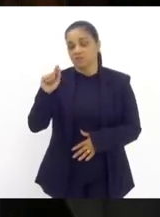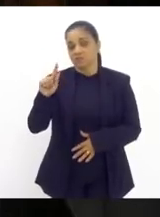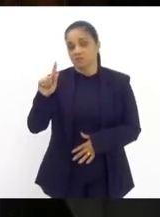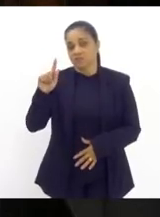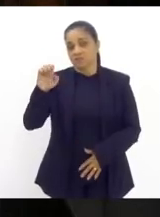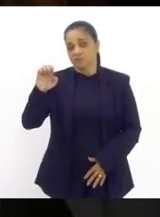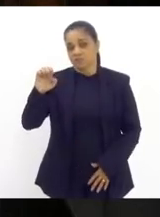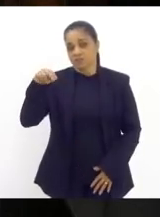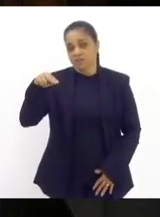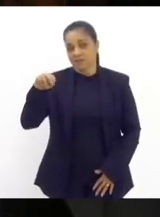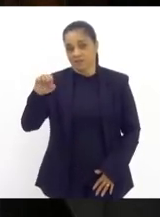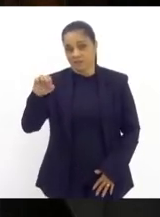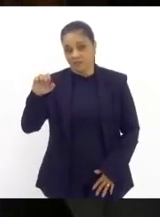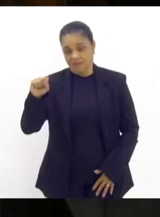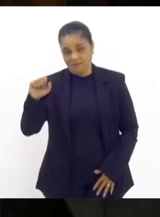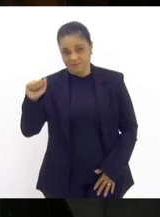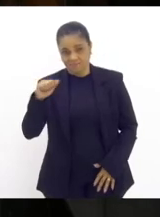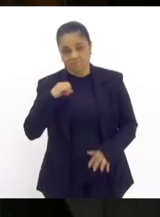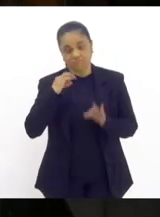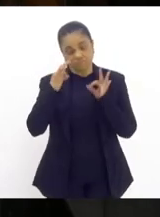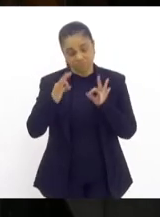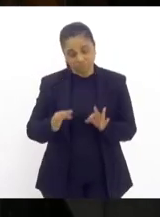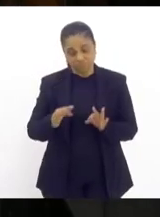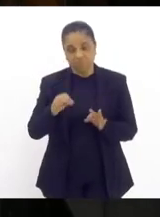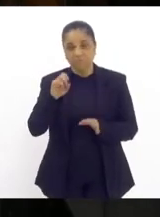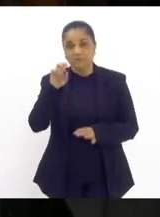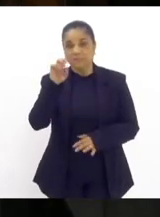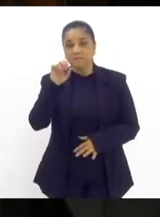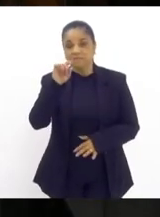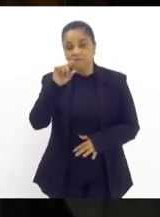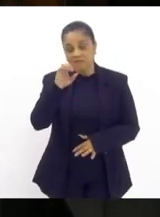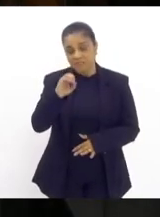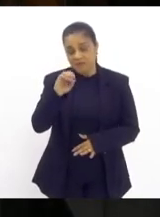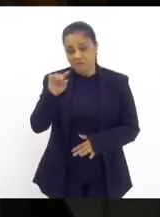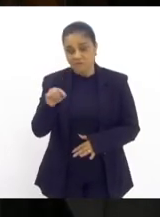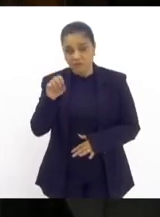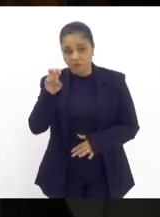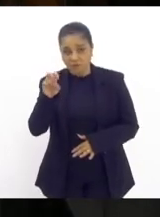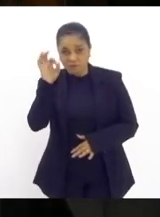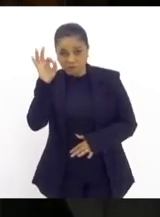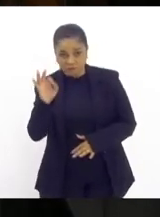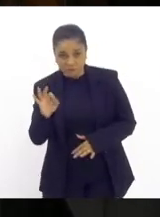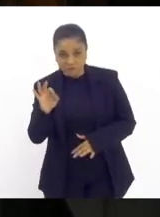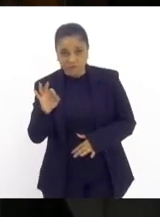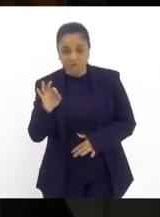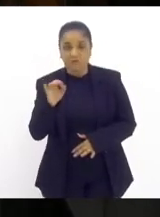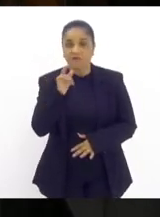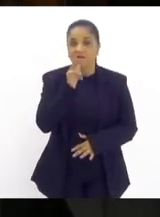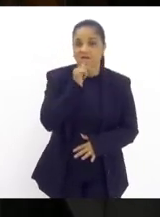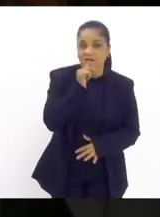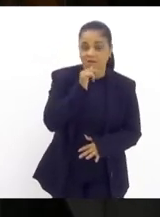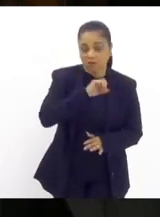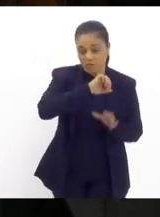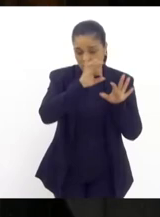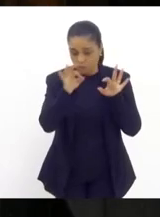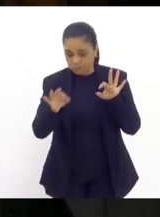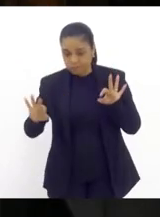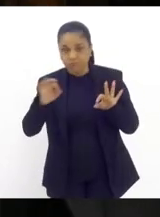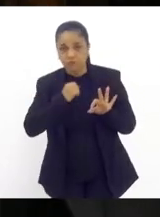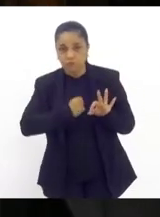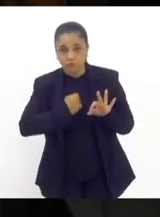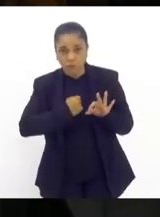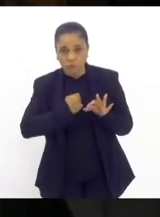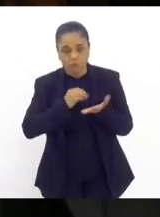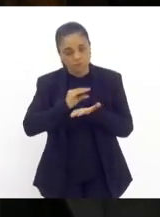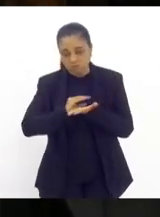por cento das receitas de águas de outro nem esse mês por cento foi repassado